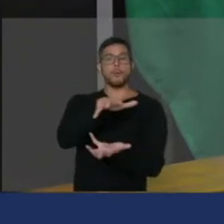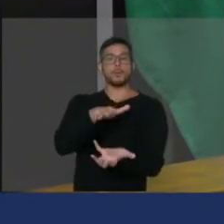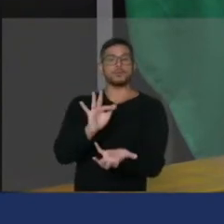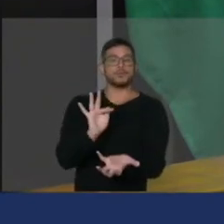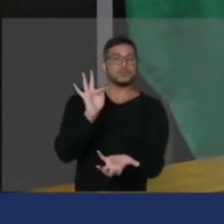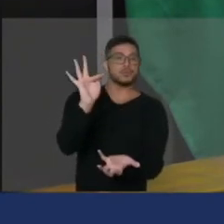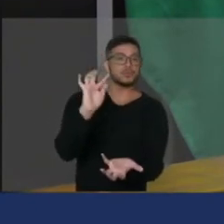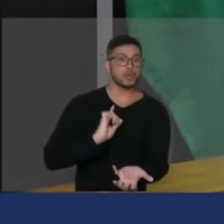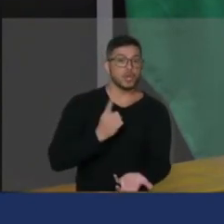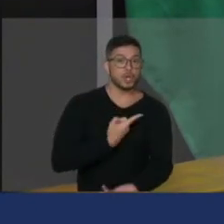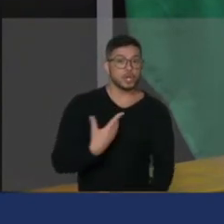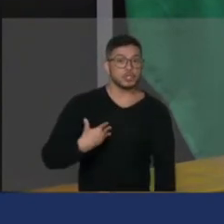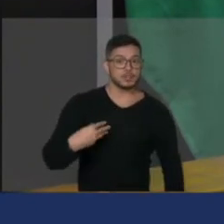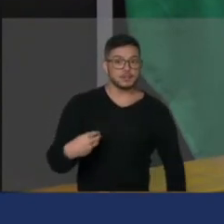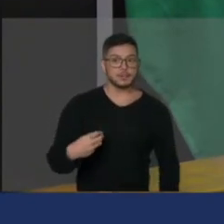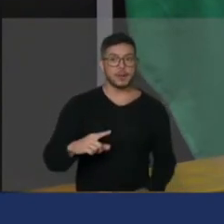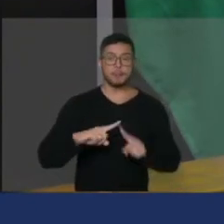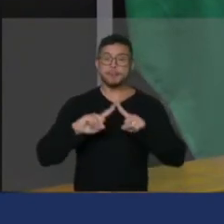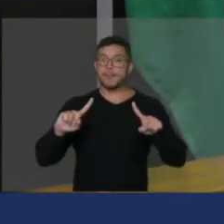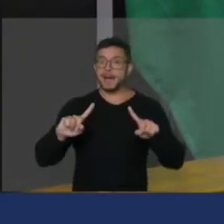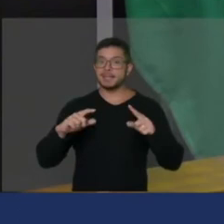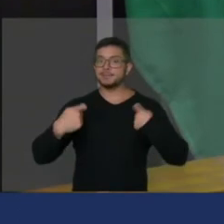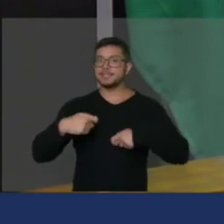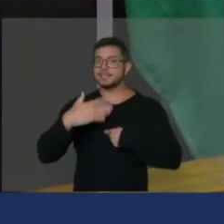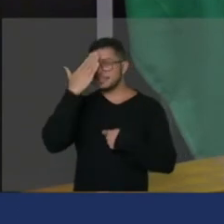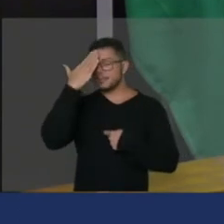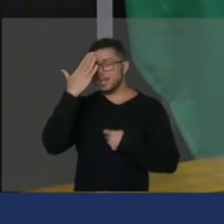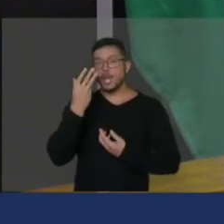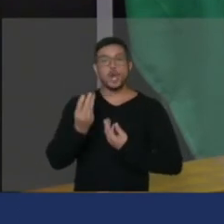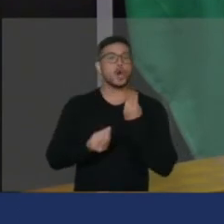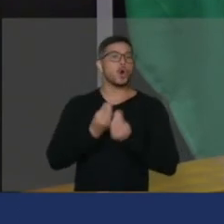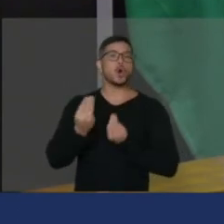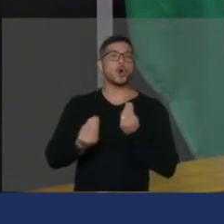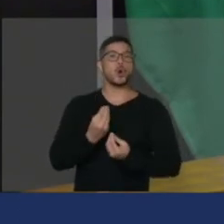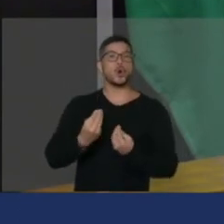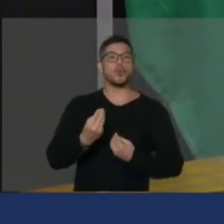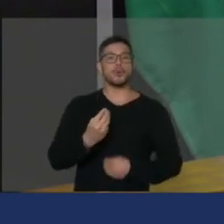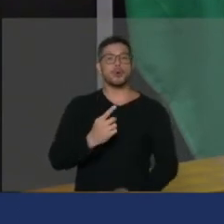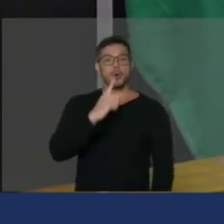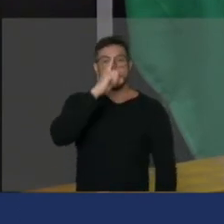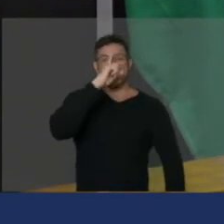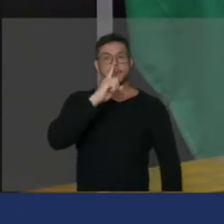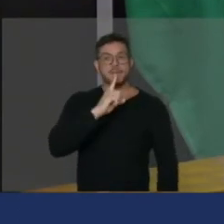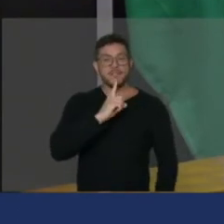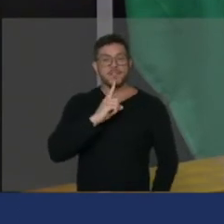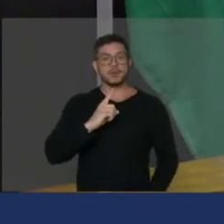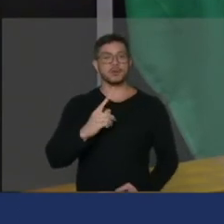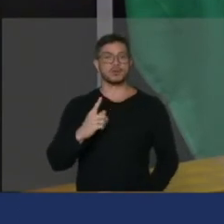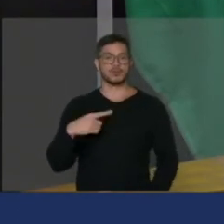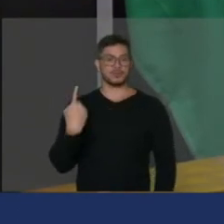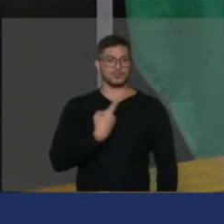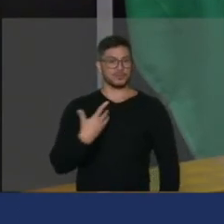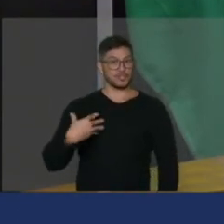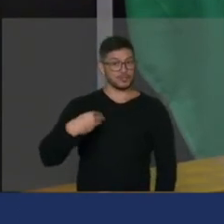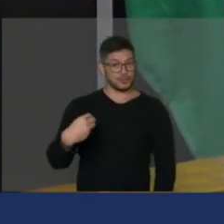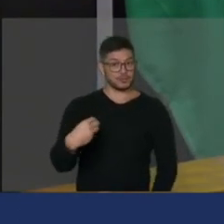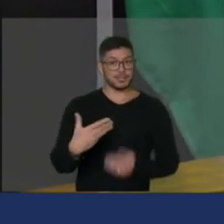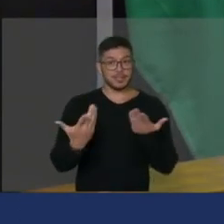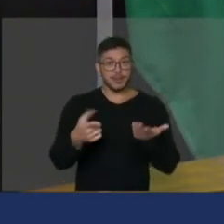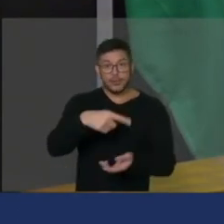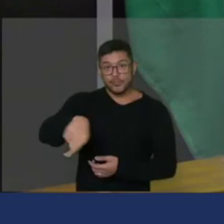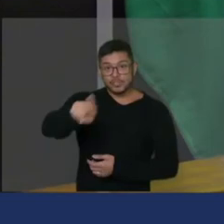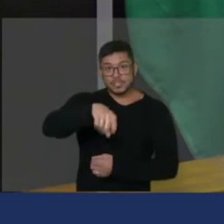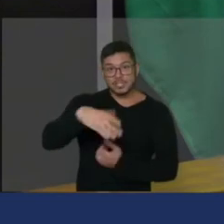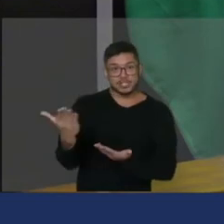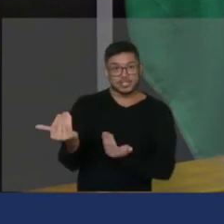perguntar quais filhos estamos deixando para esse mundo. E eu realmente acredito em vocês, da nova geração que está assistindo a gente agora. Vocês podem